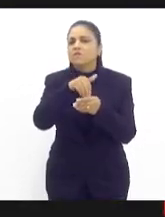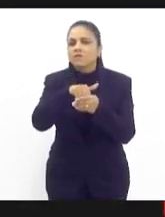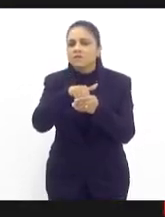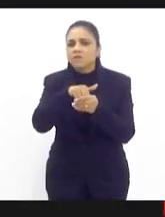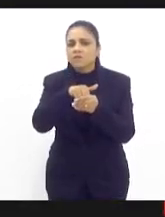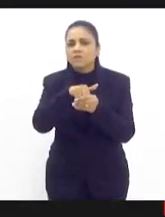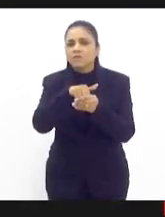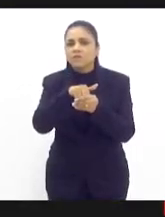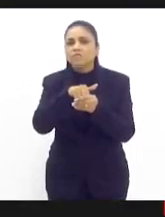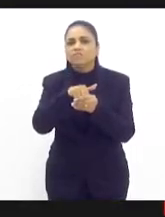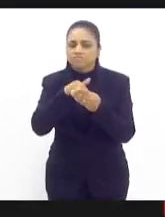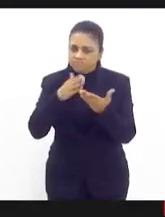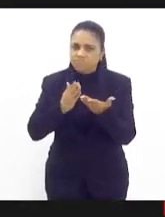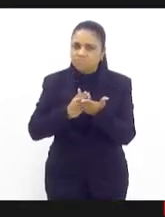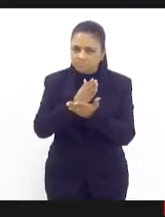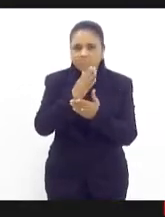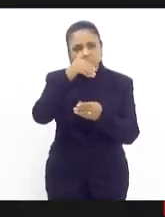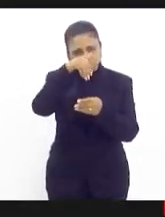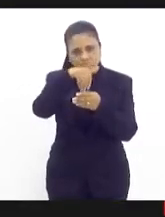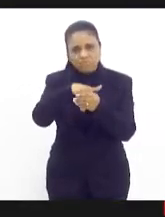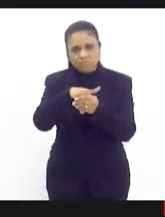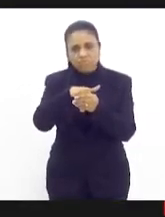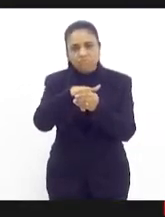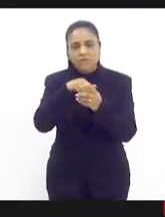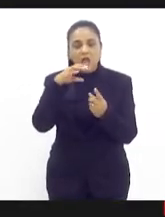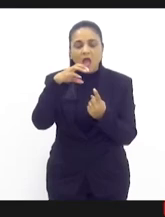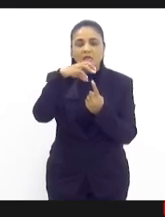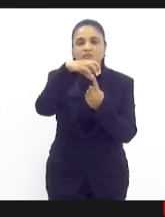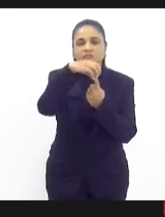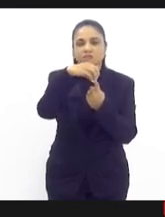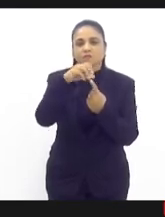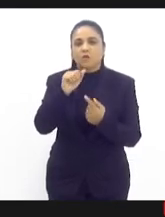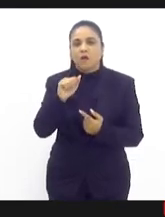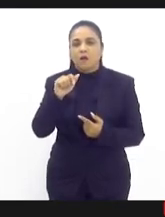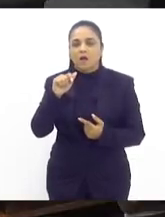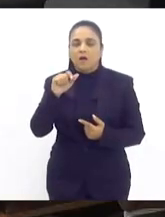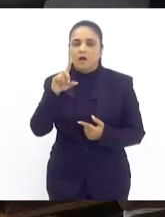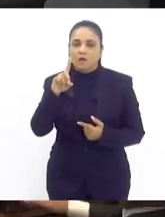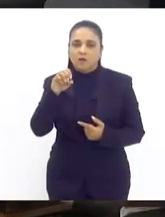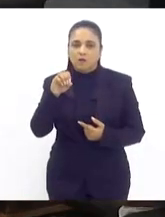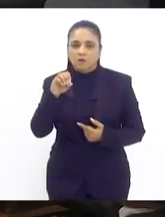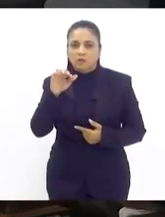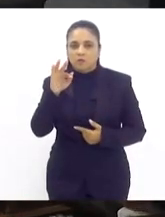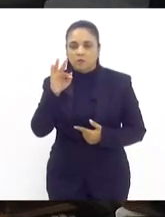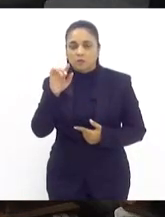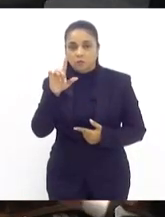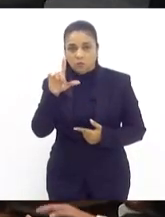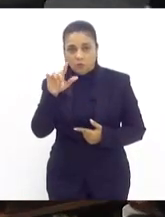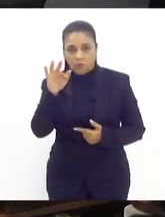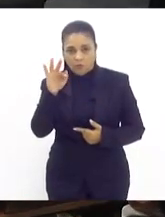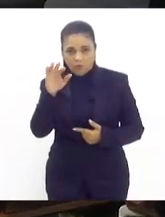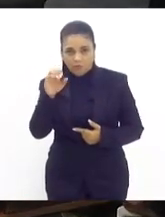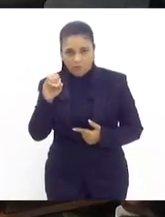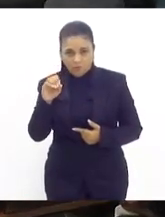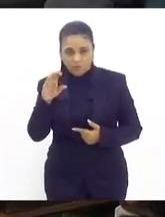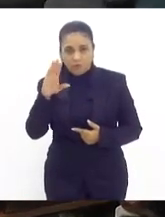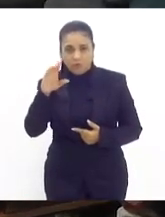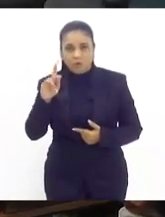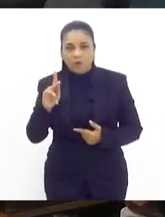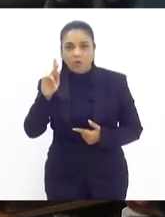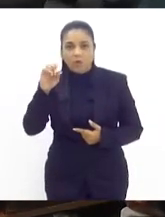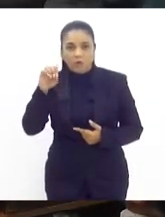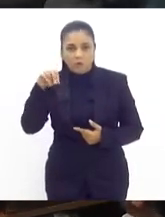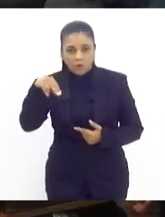Eu voto favorável, presidente, na indicação do Adolfo Conder. Tá, obrigado, deputada. Está registrado.